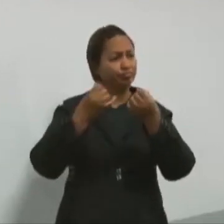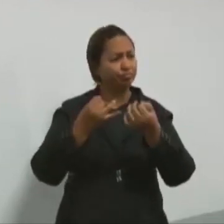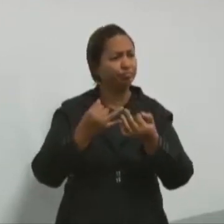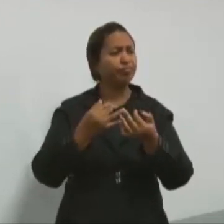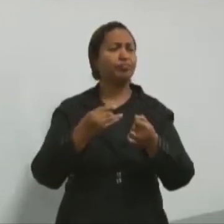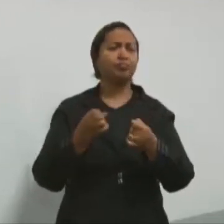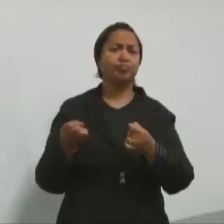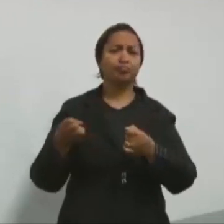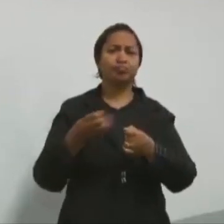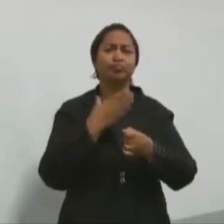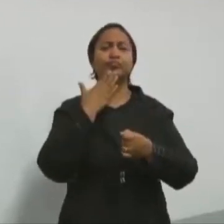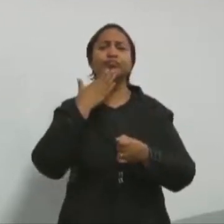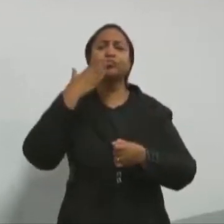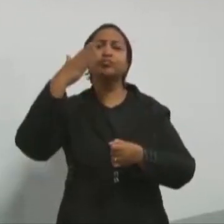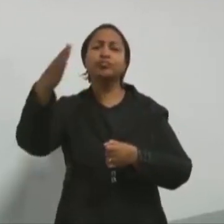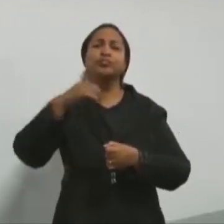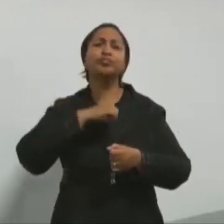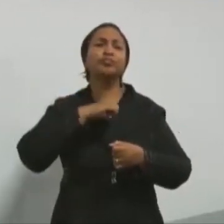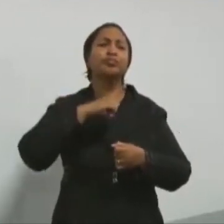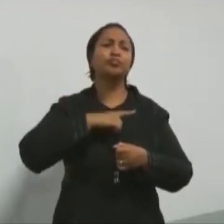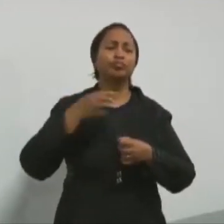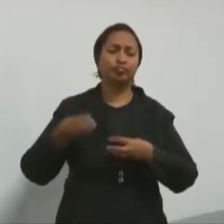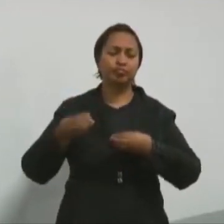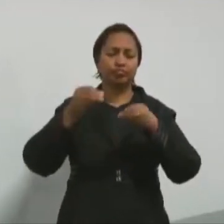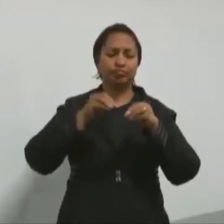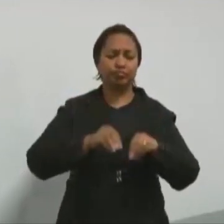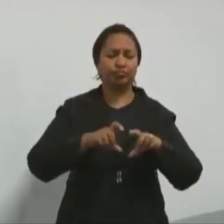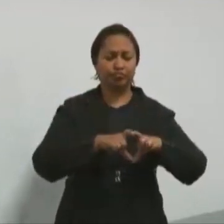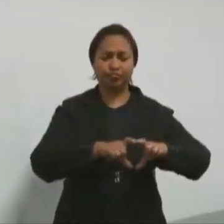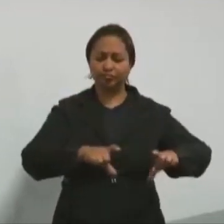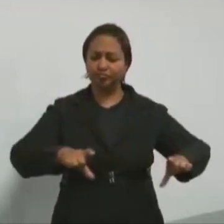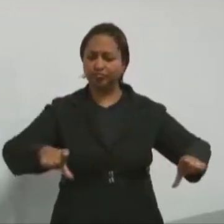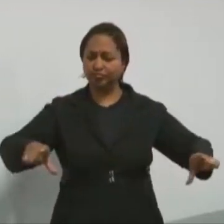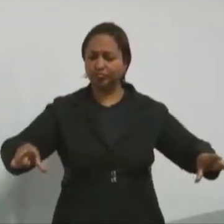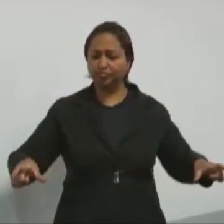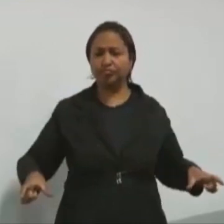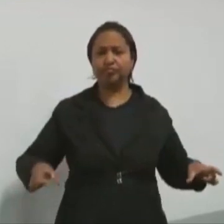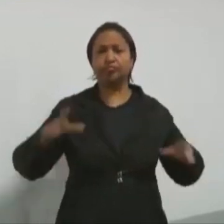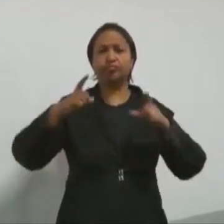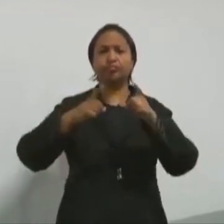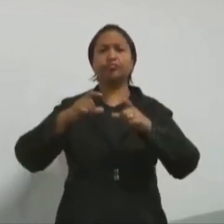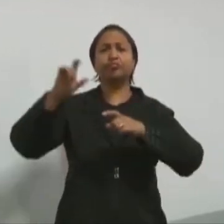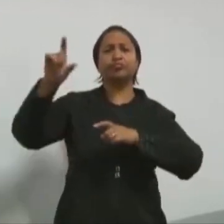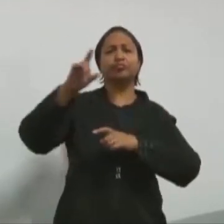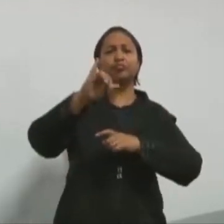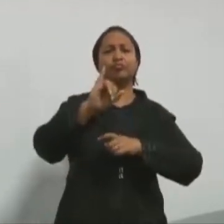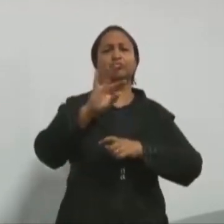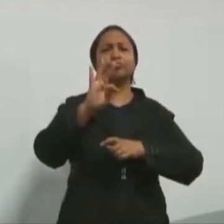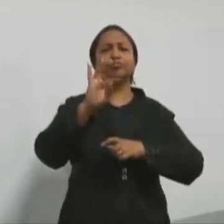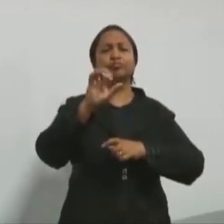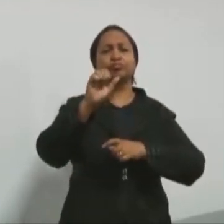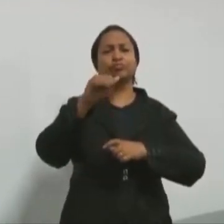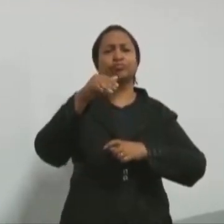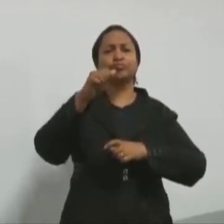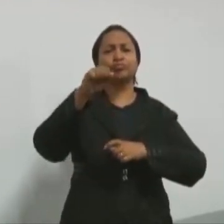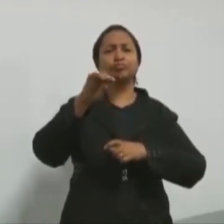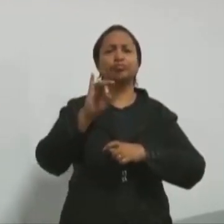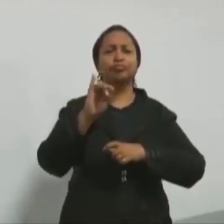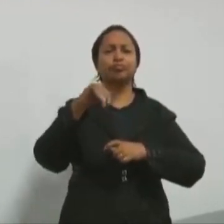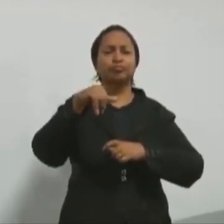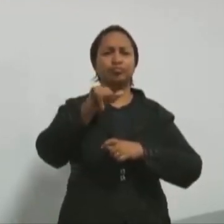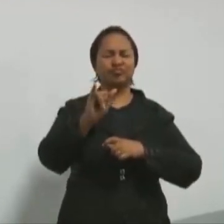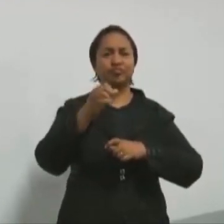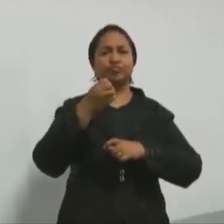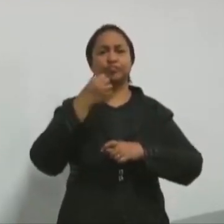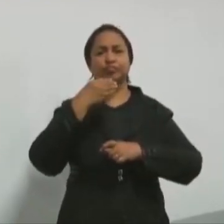licitação nós teremos a implantação da rede de esgoto itamaraty no bom sucesso no são lourenço sofreu stack e porque